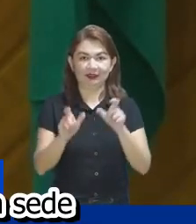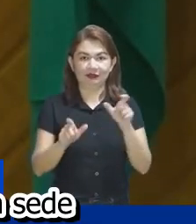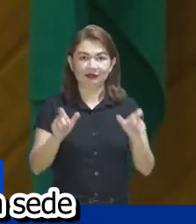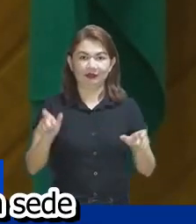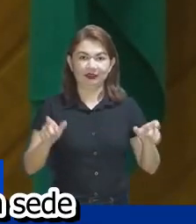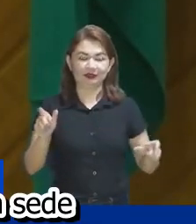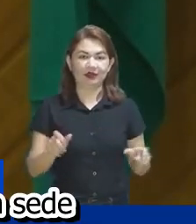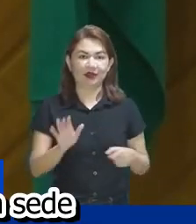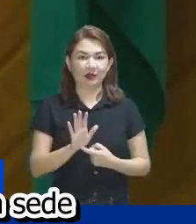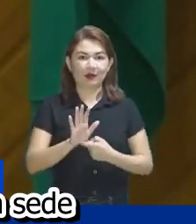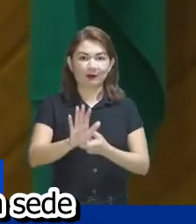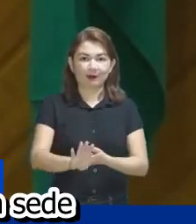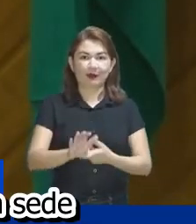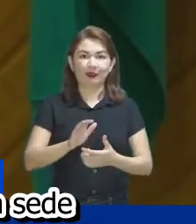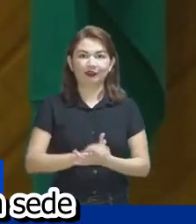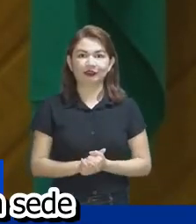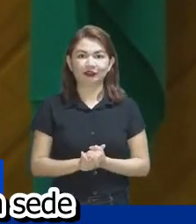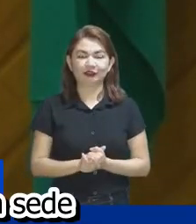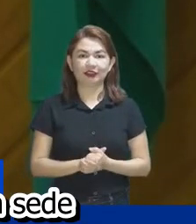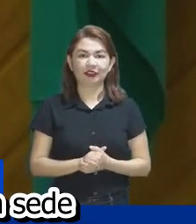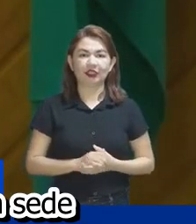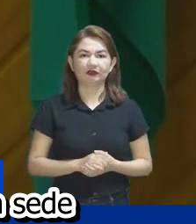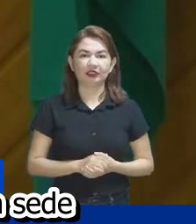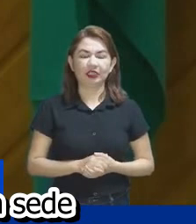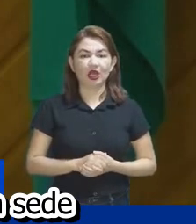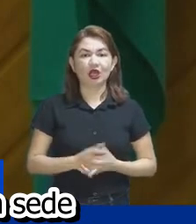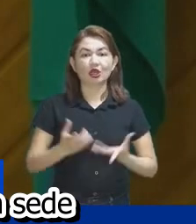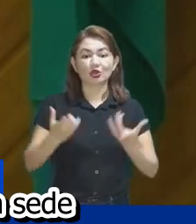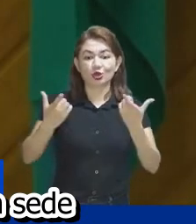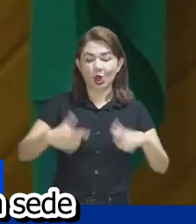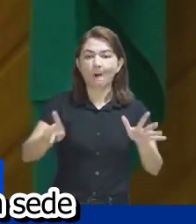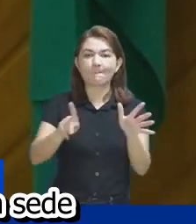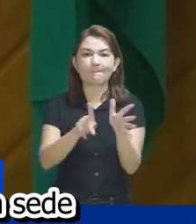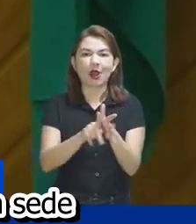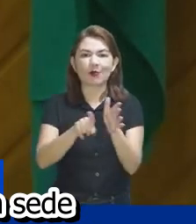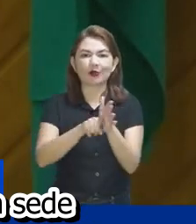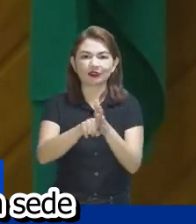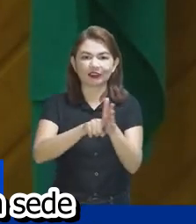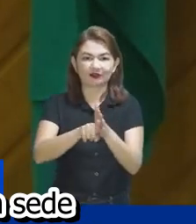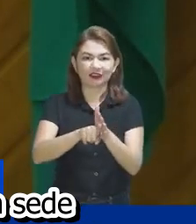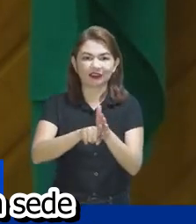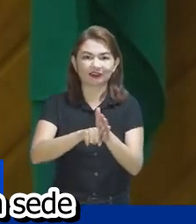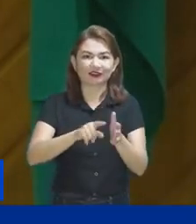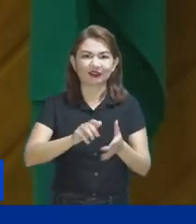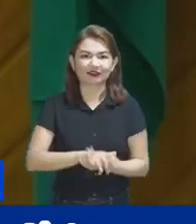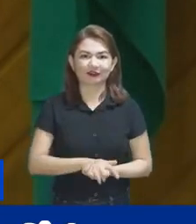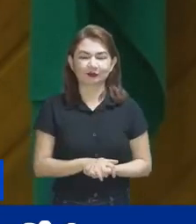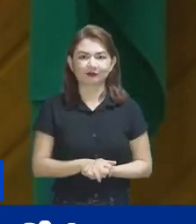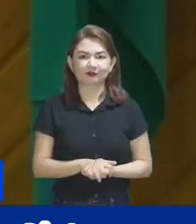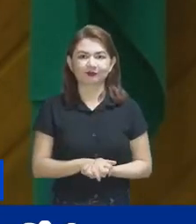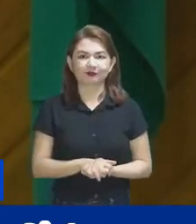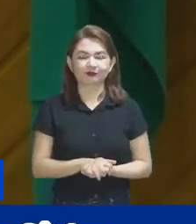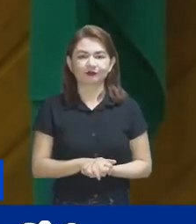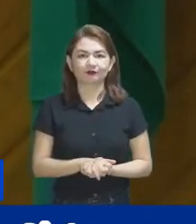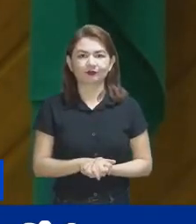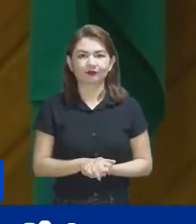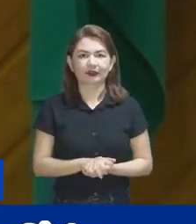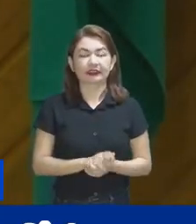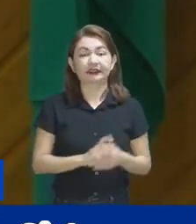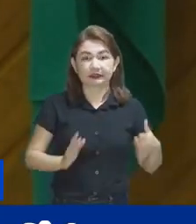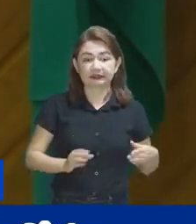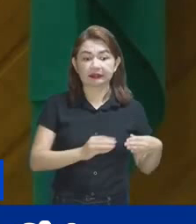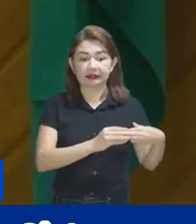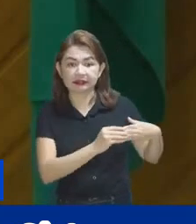instrução demonstra que estes foram ouvidos em sede de investigação judicial também e confirmaram, nessa seara, que estavam sendo transportados